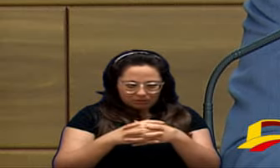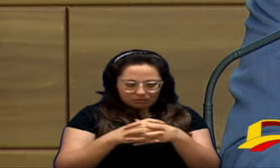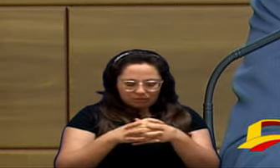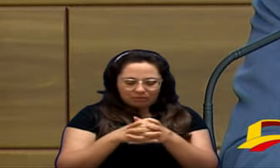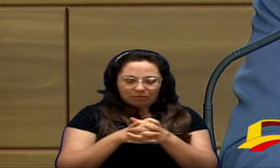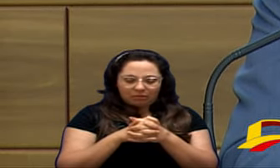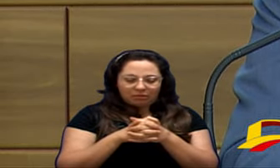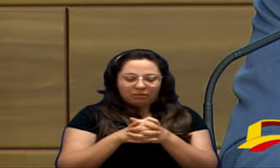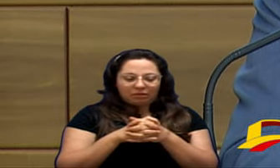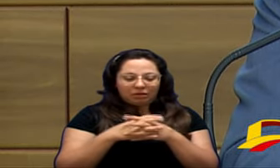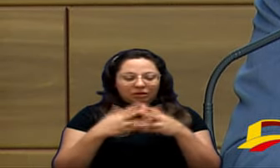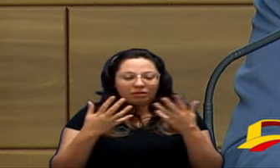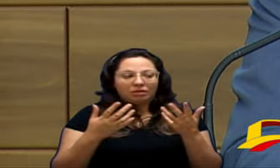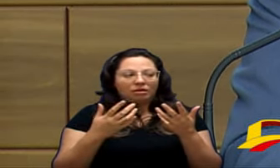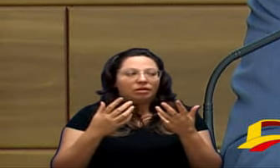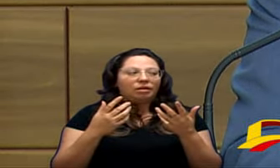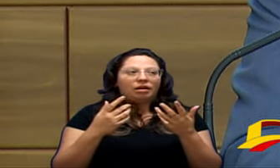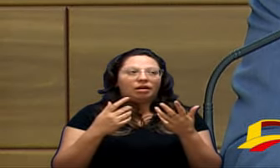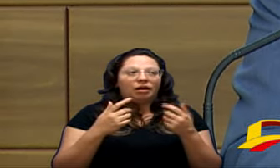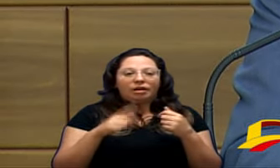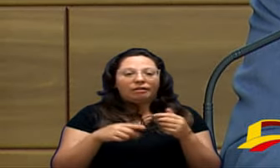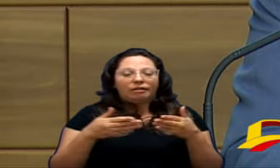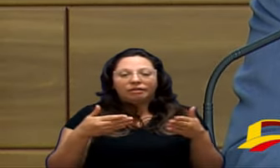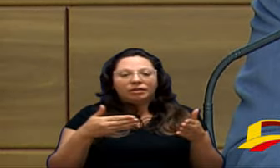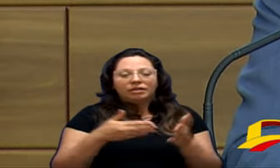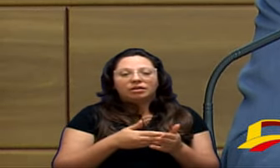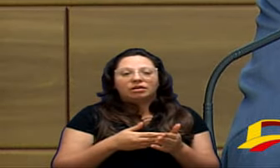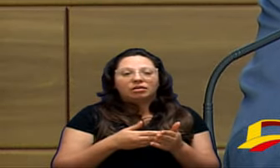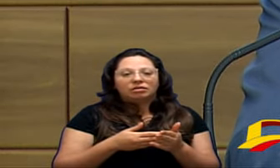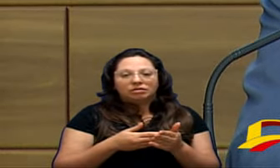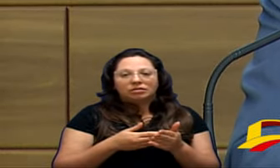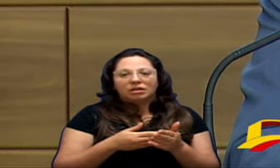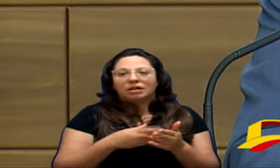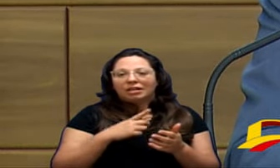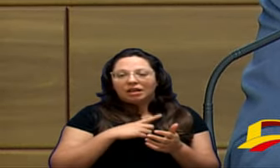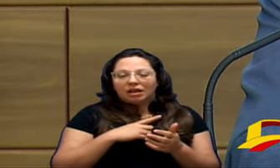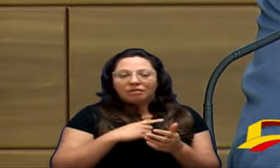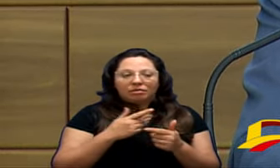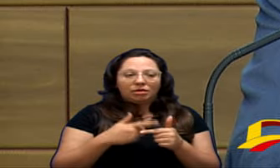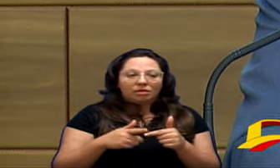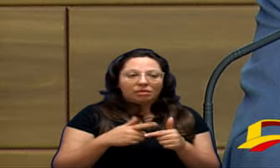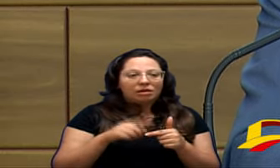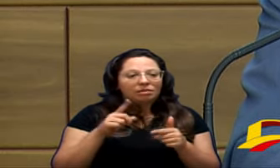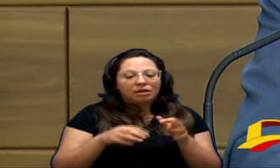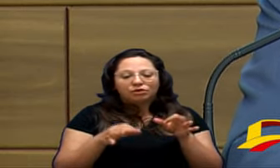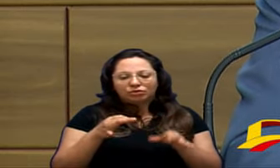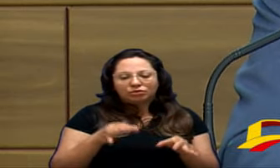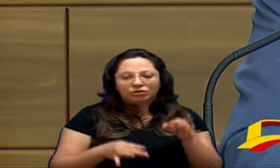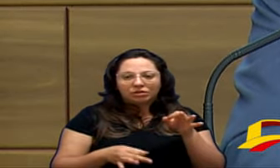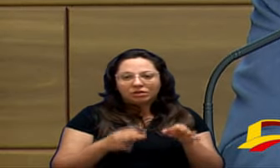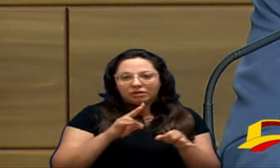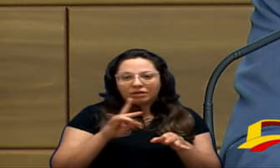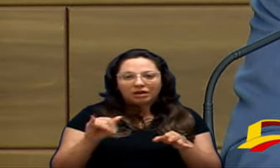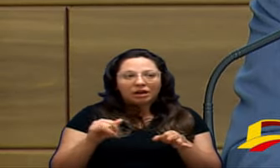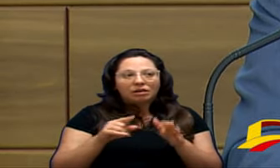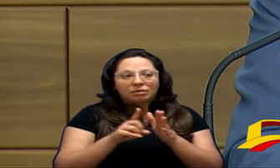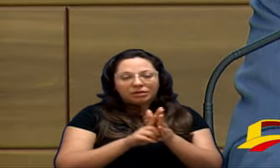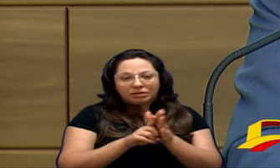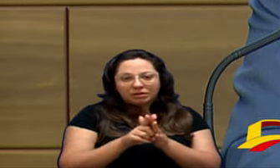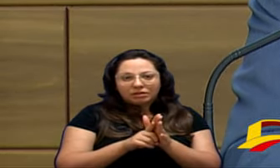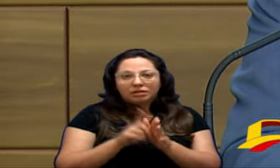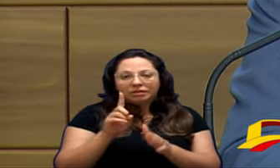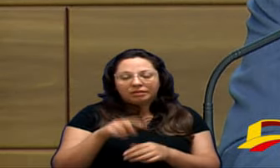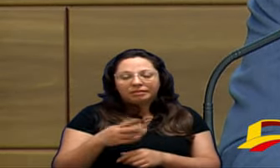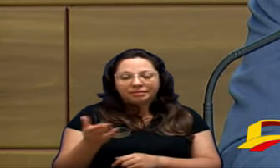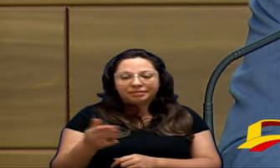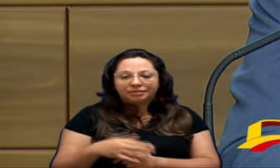a justiça quem vai dar a definição ao respeito disso se houve alguma regularidade é a justiça quem vai definir verador e